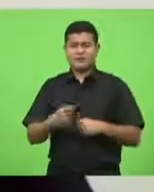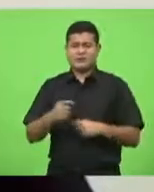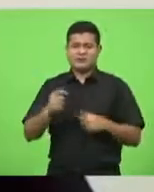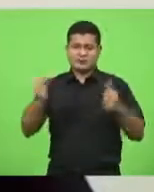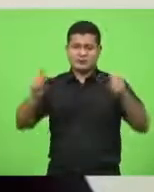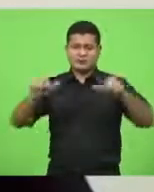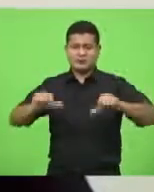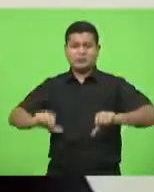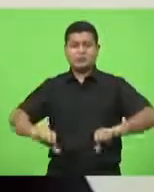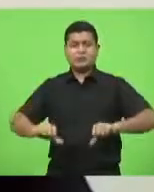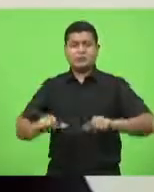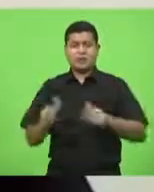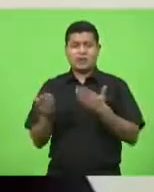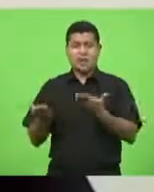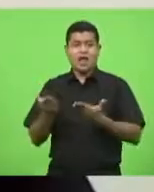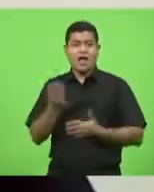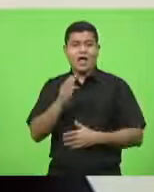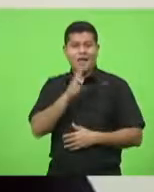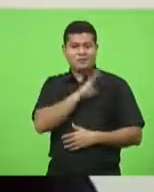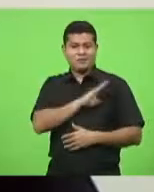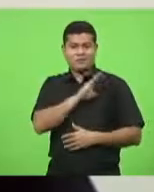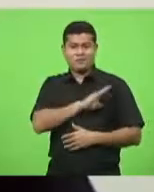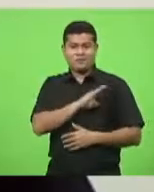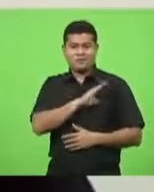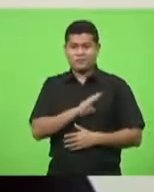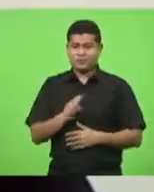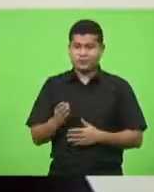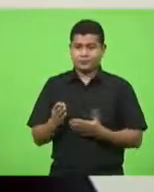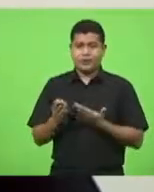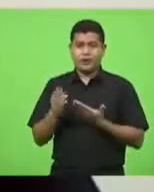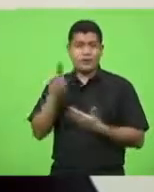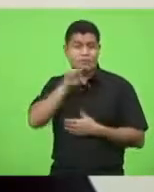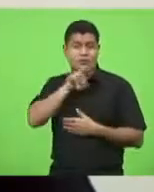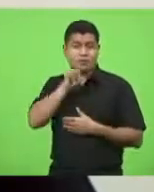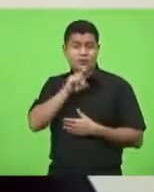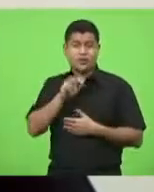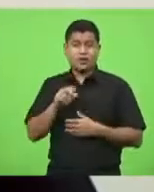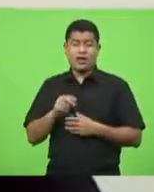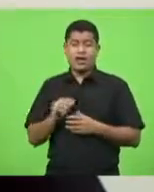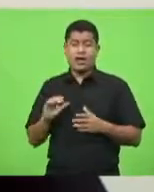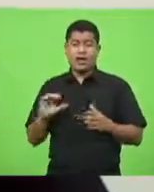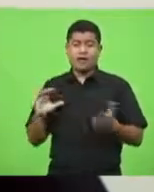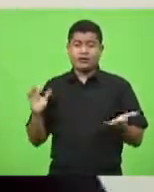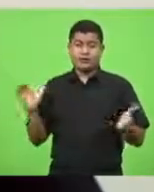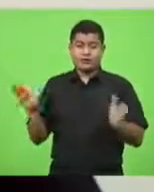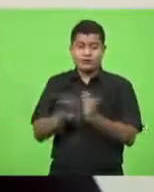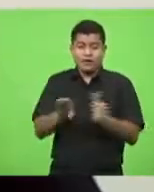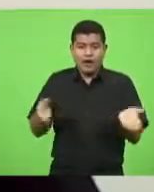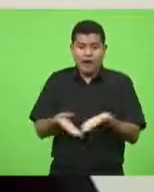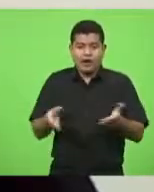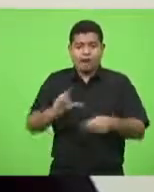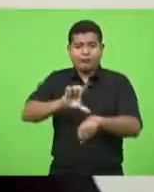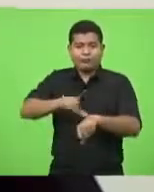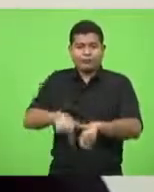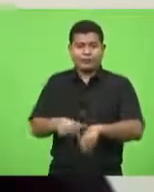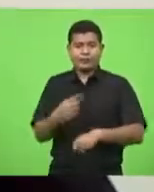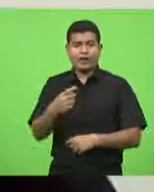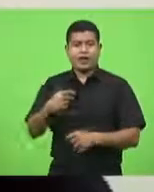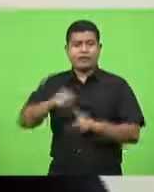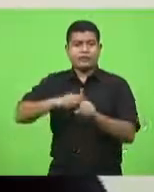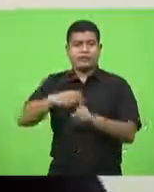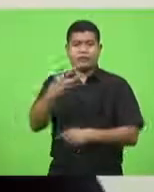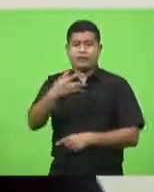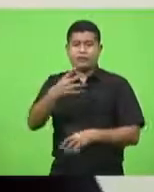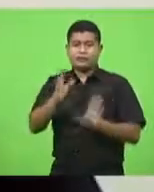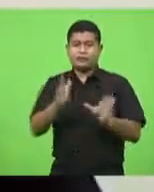Esse auxílio emergencial do Bolsonaro chega com 4 meses de atraso, um valor bem menor,